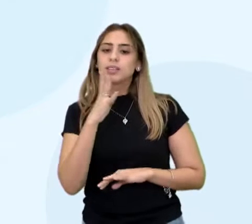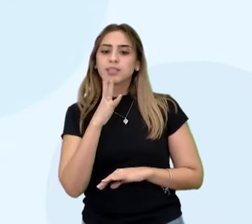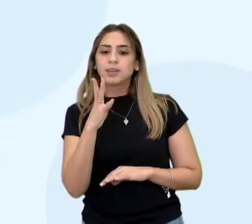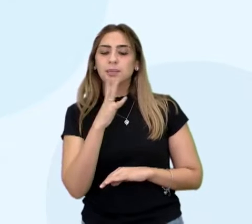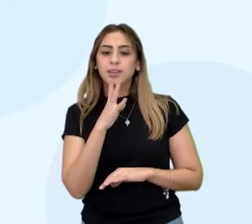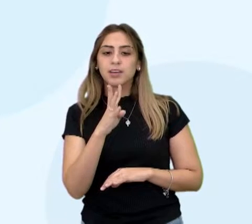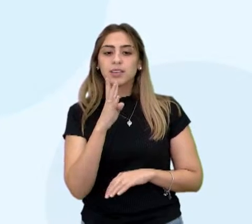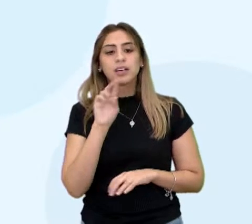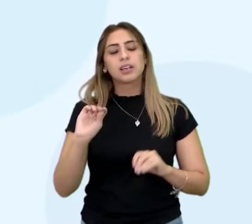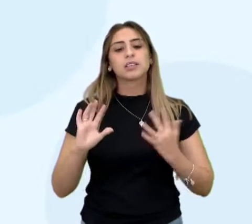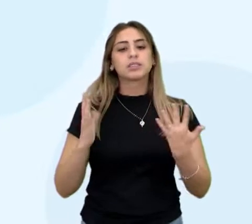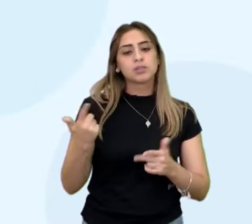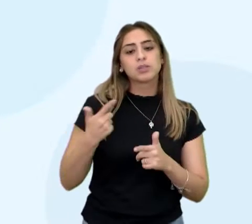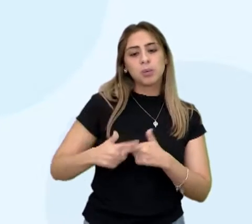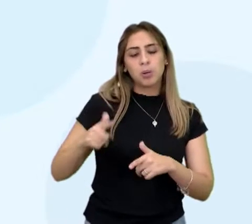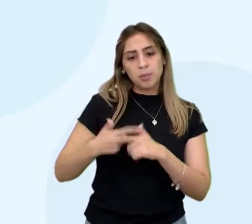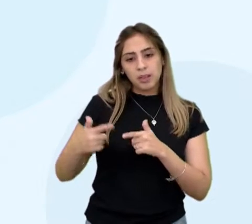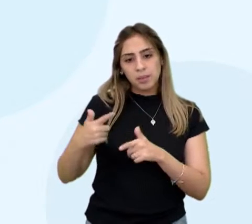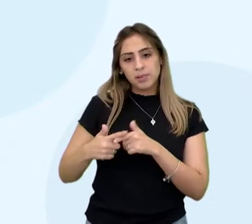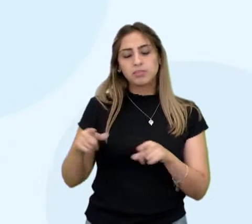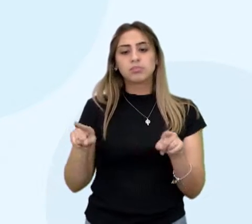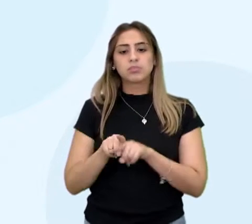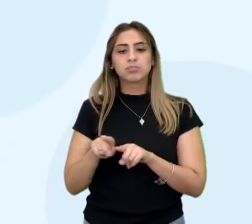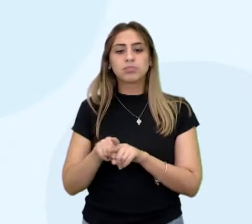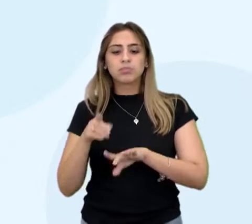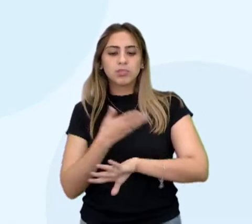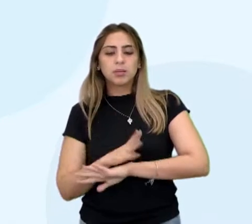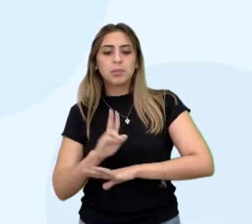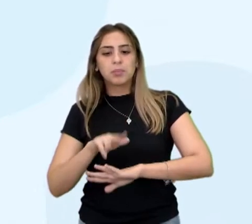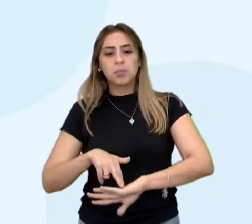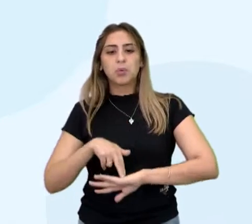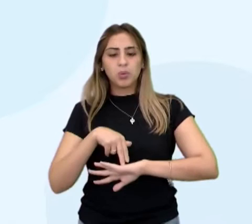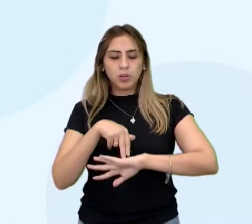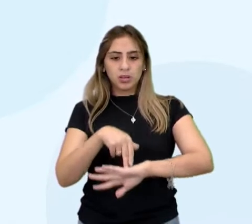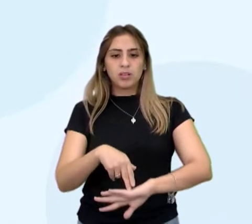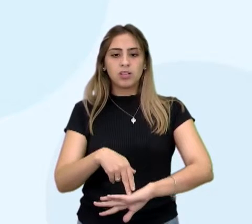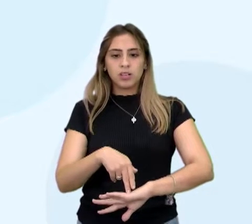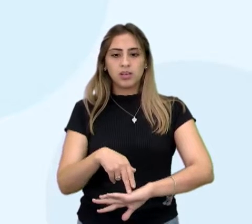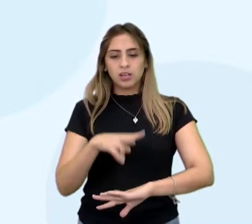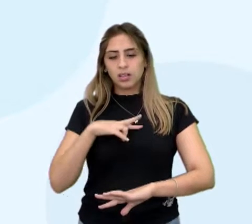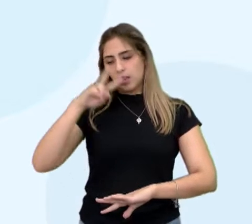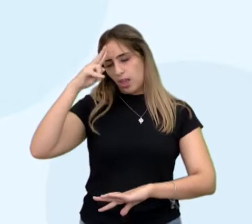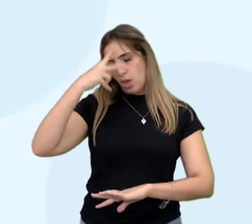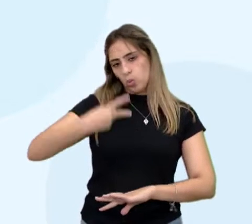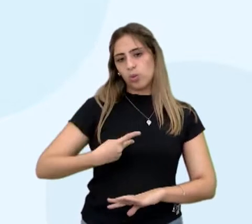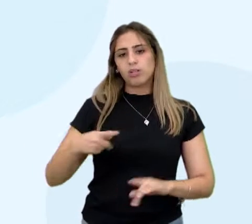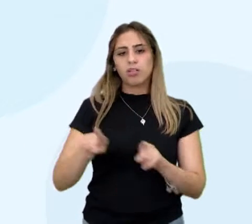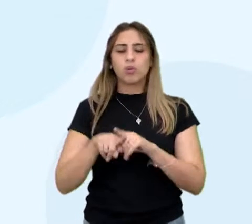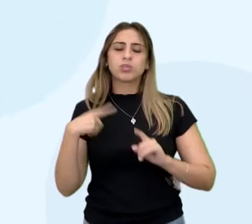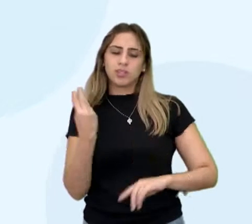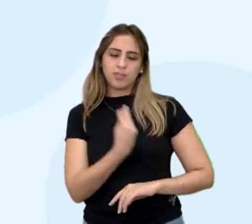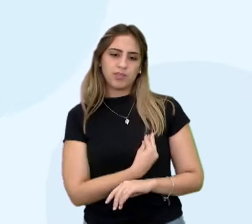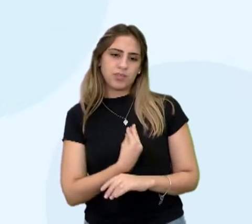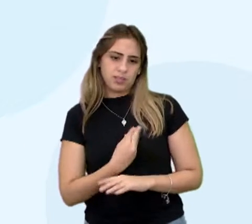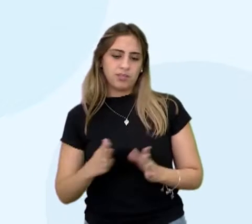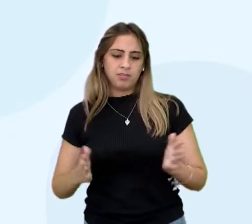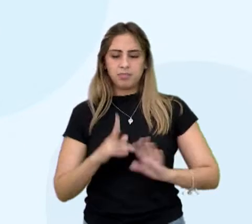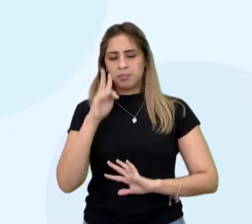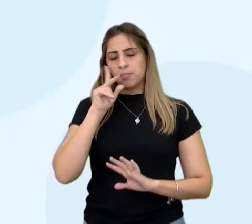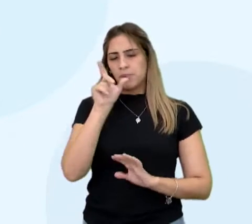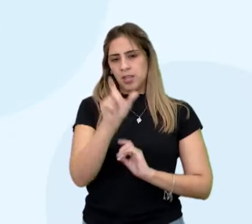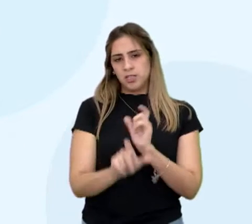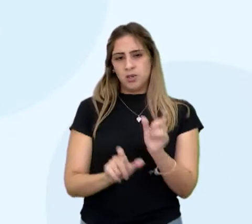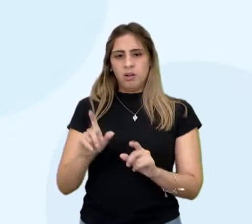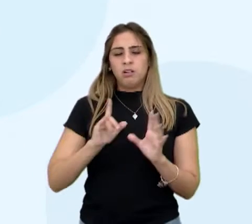conhecimentos, resolver problemas e exercer protagonismo e autoria na nossa vida pessoal